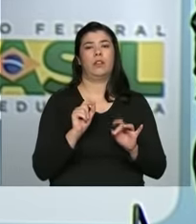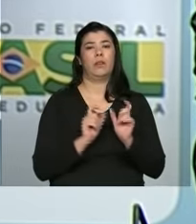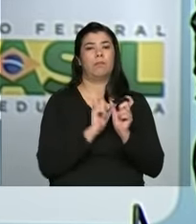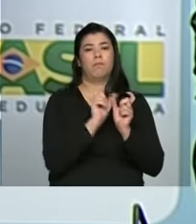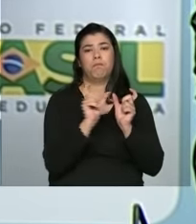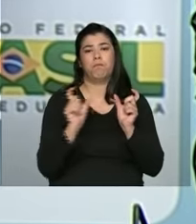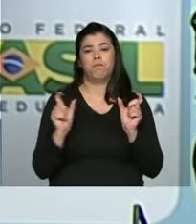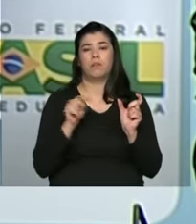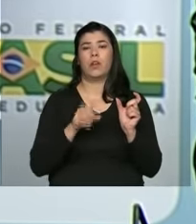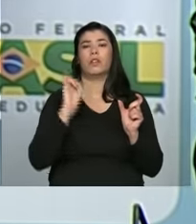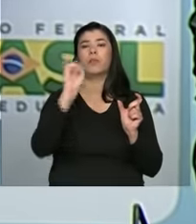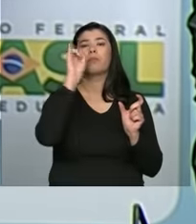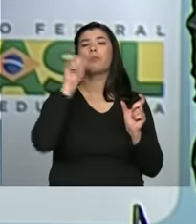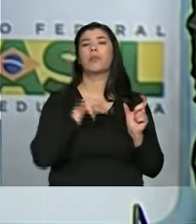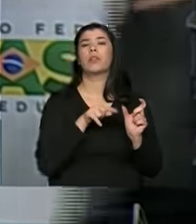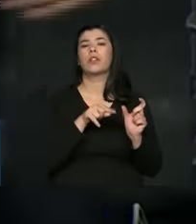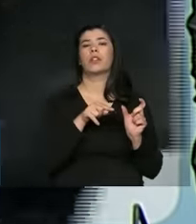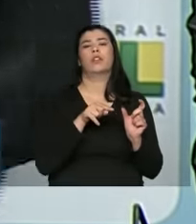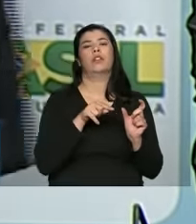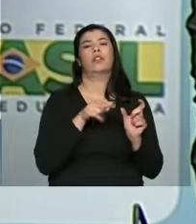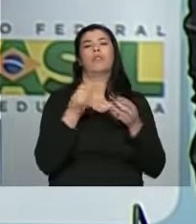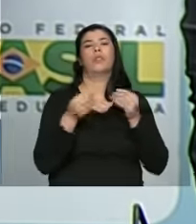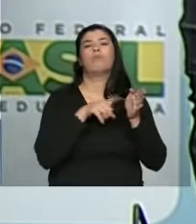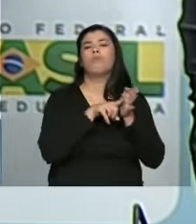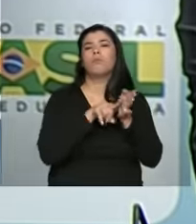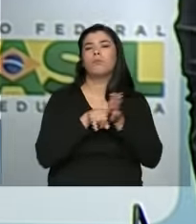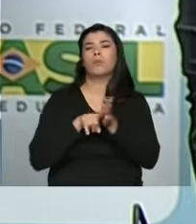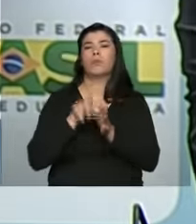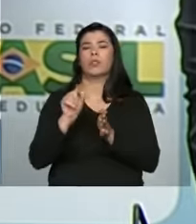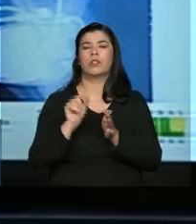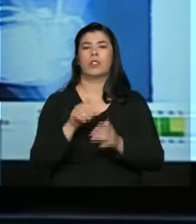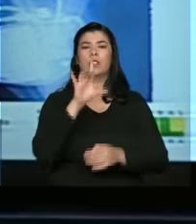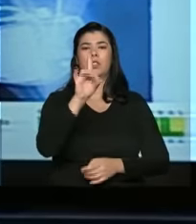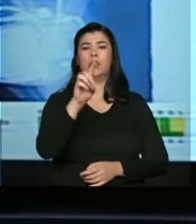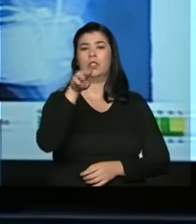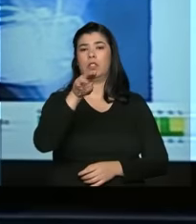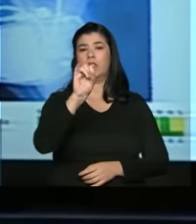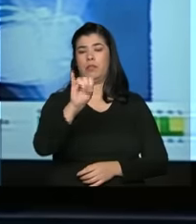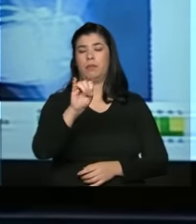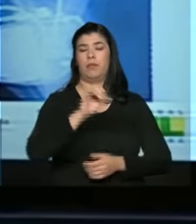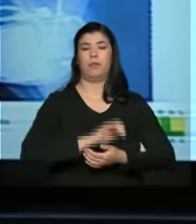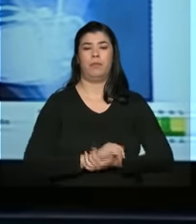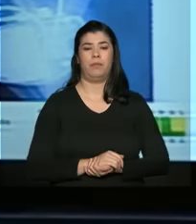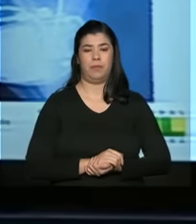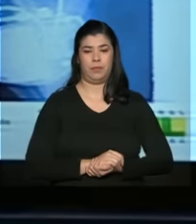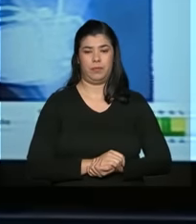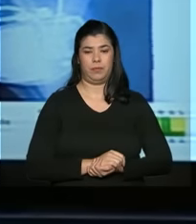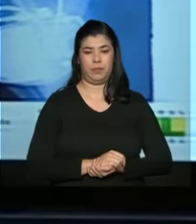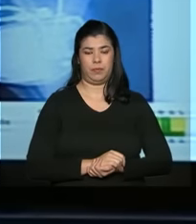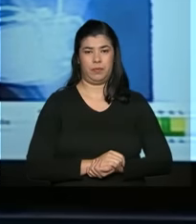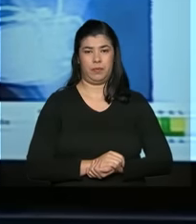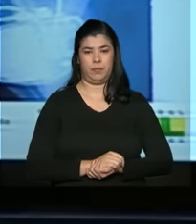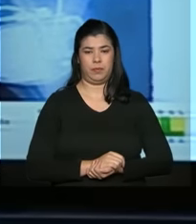importantes do diagnóstico sobre os dispositivos médicos implantáveis tá